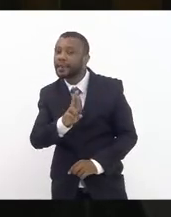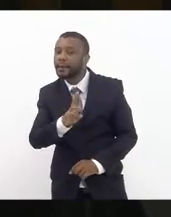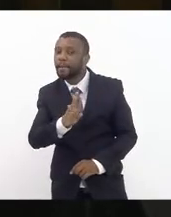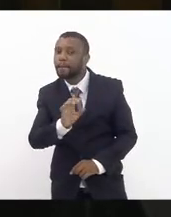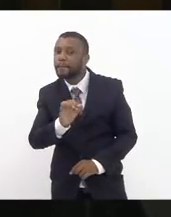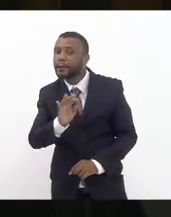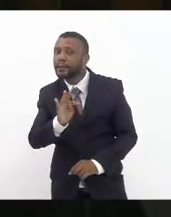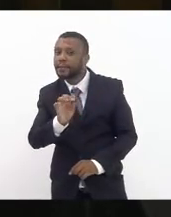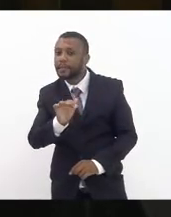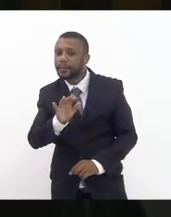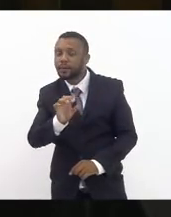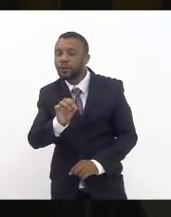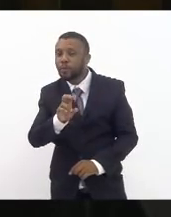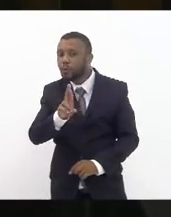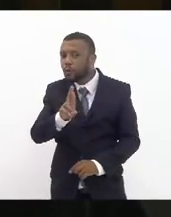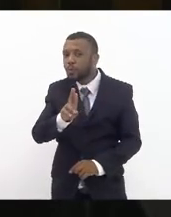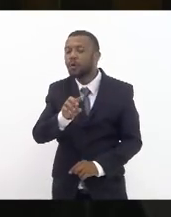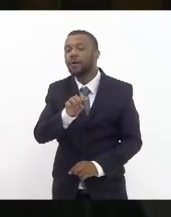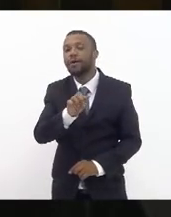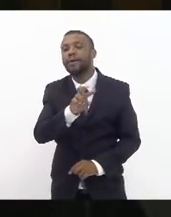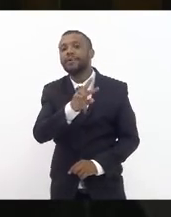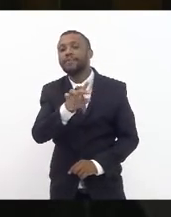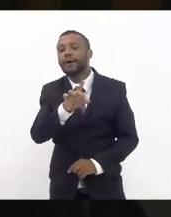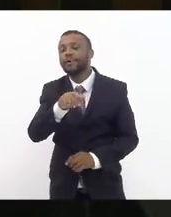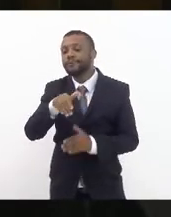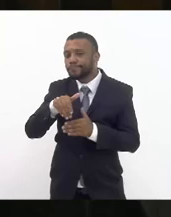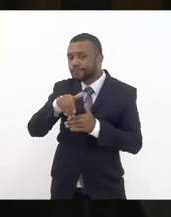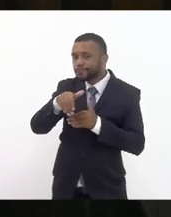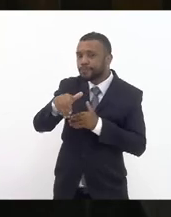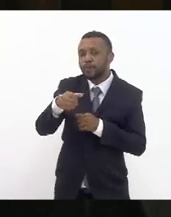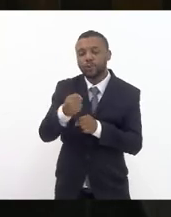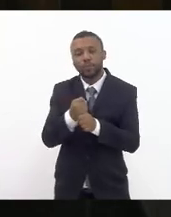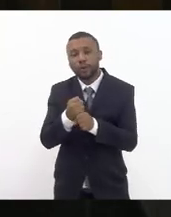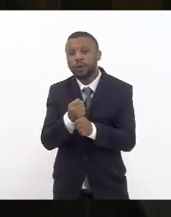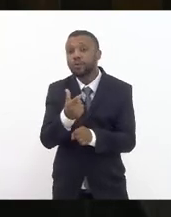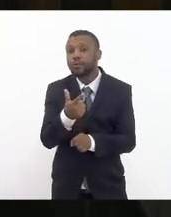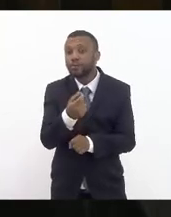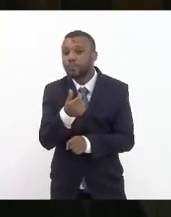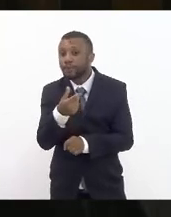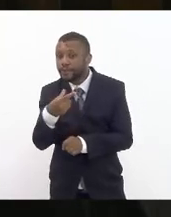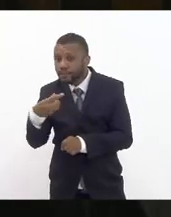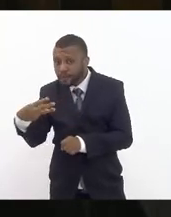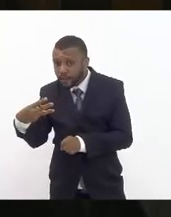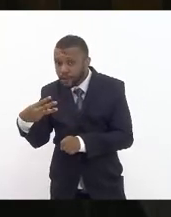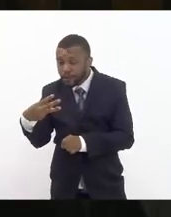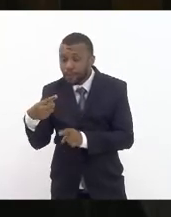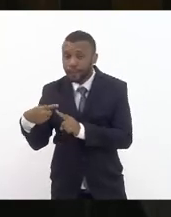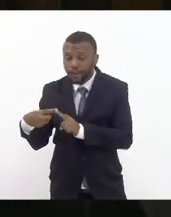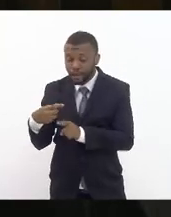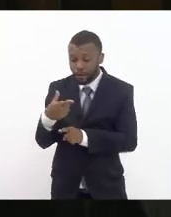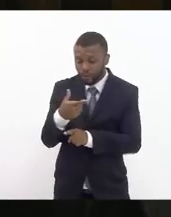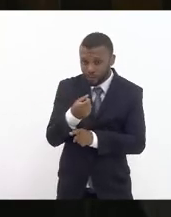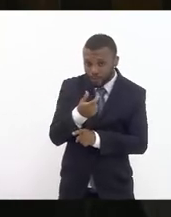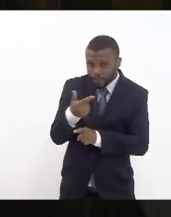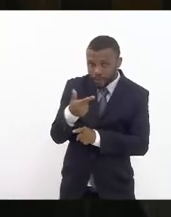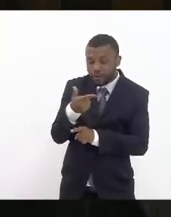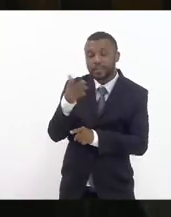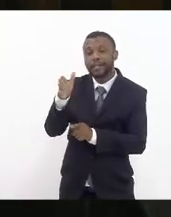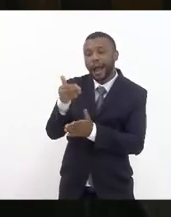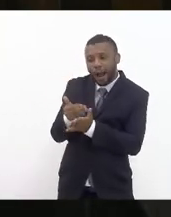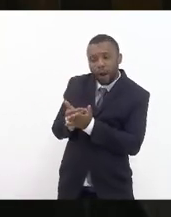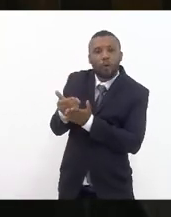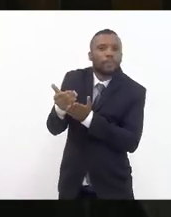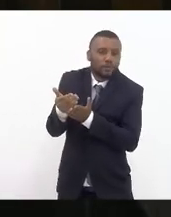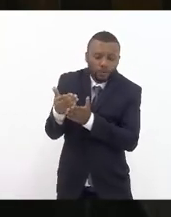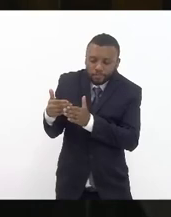que vá vigorar para o ano de 2023, porque o 22 já está em curso,